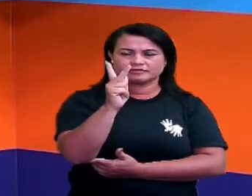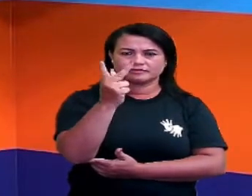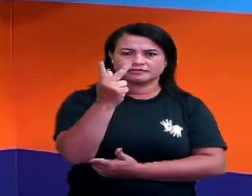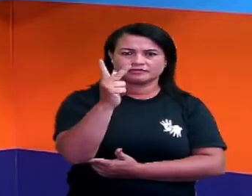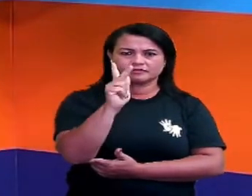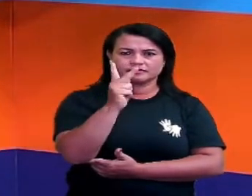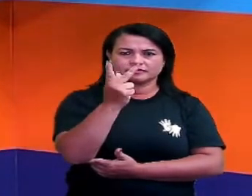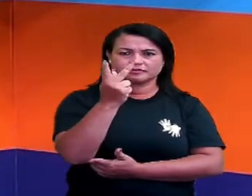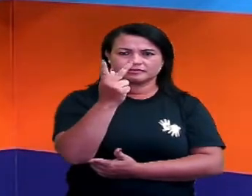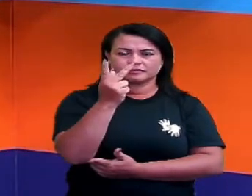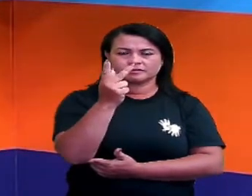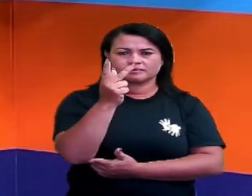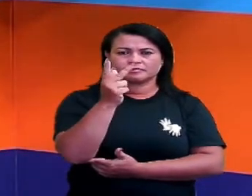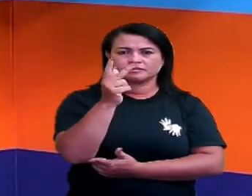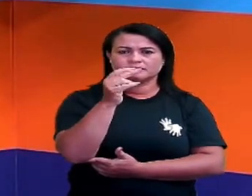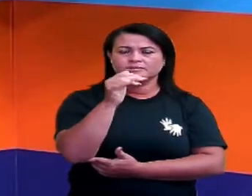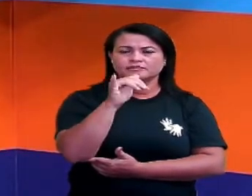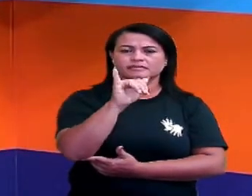H,